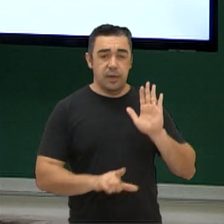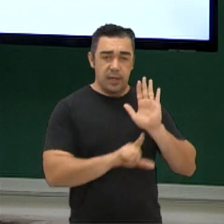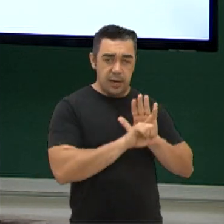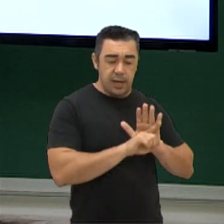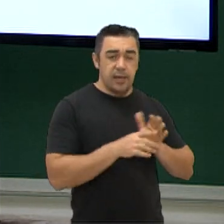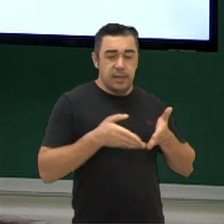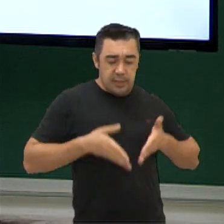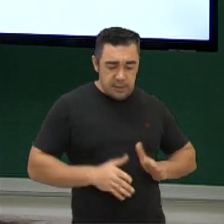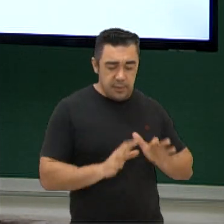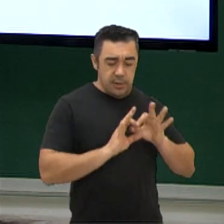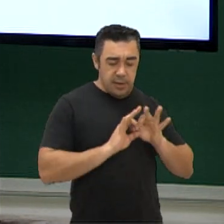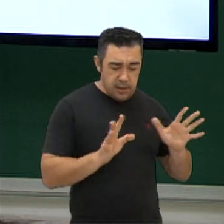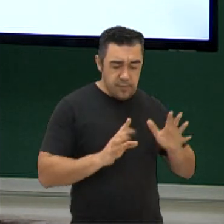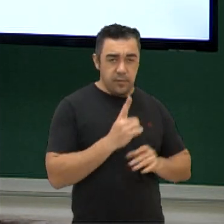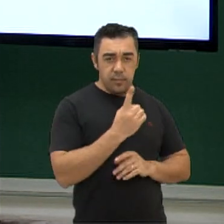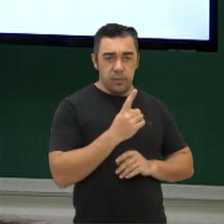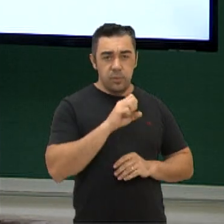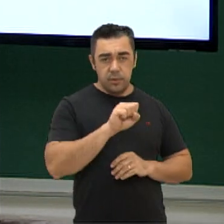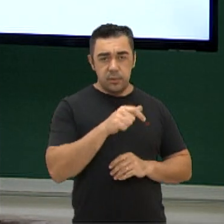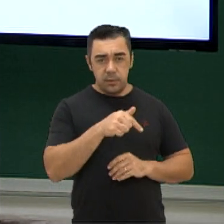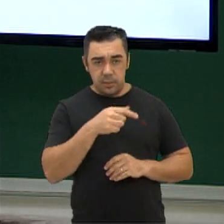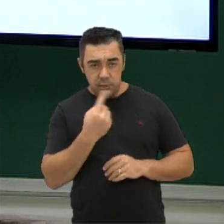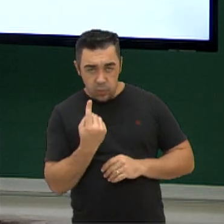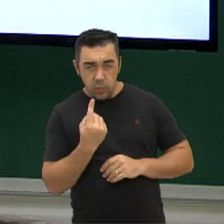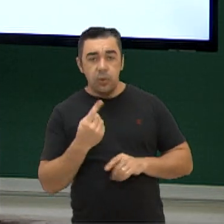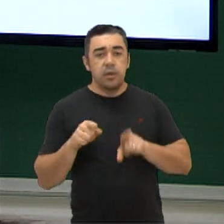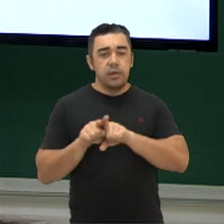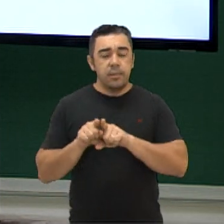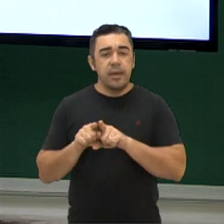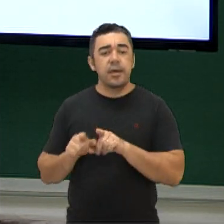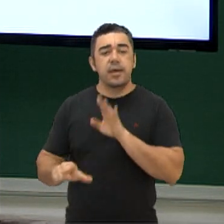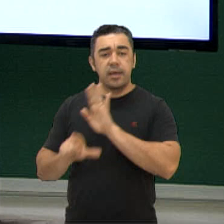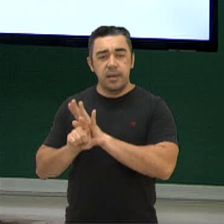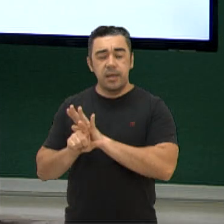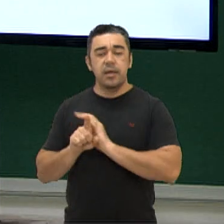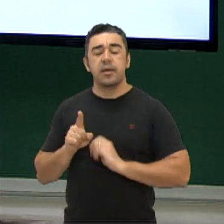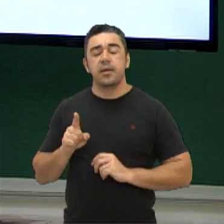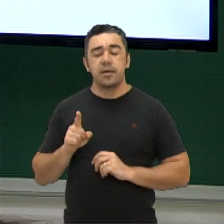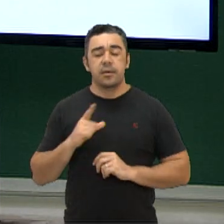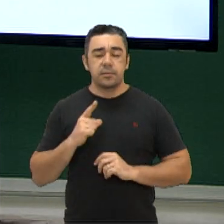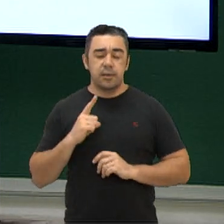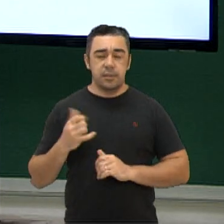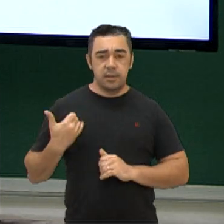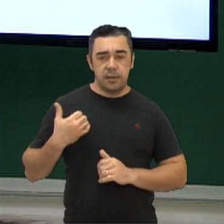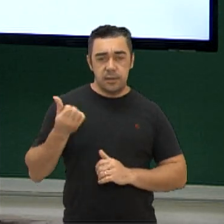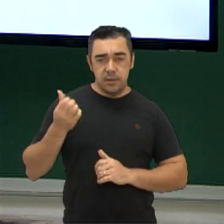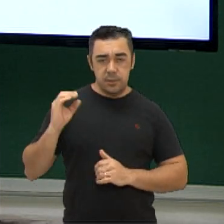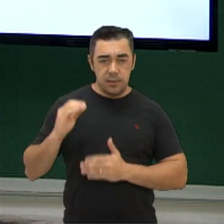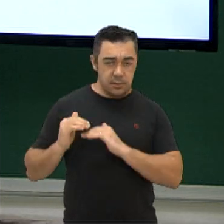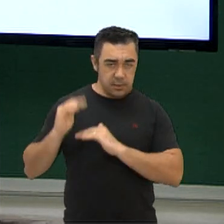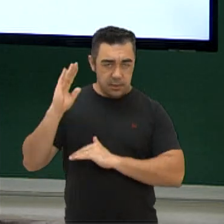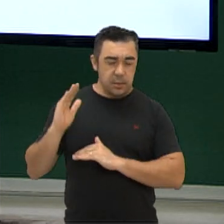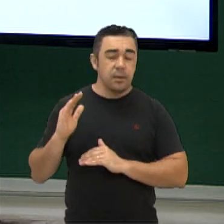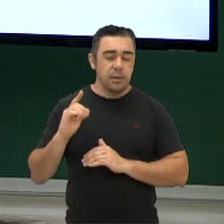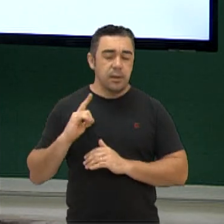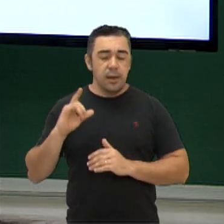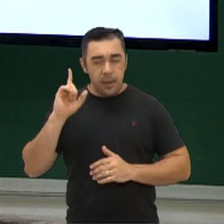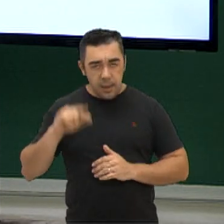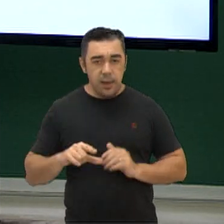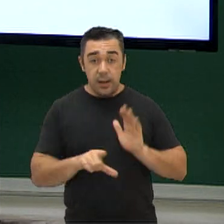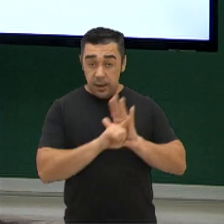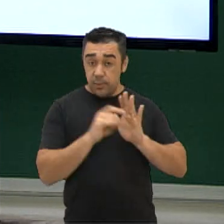do ventre livre de 1871 como a lei do sexagenário de 1885 são leis importantes do